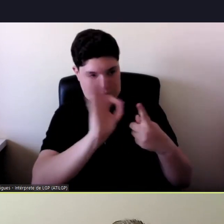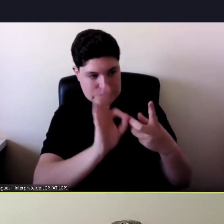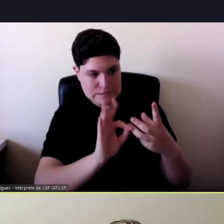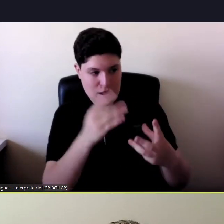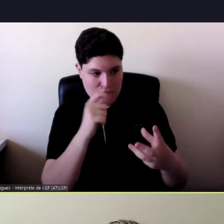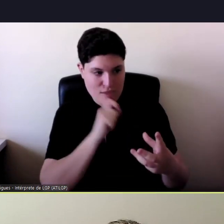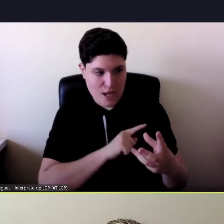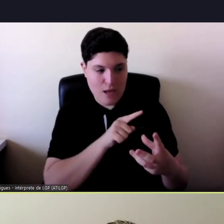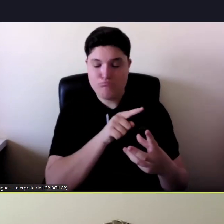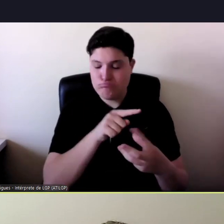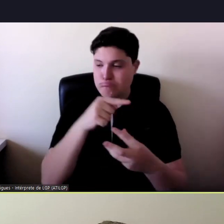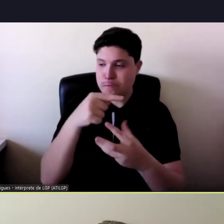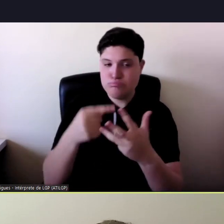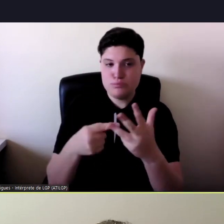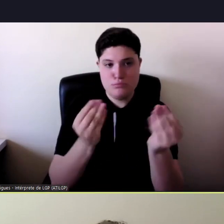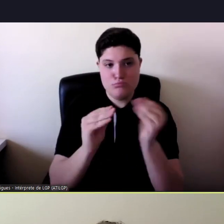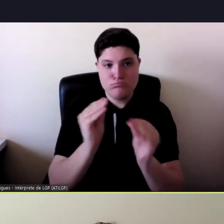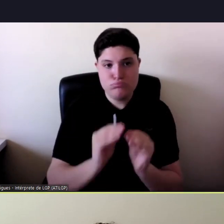partilhar o ecrã